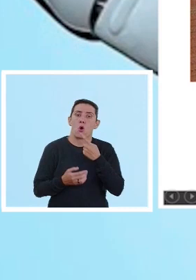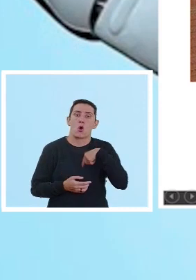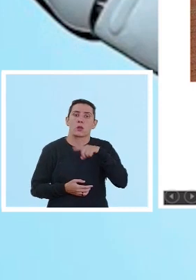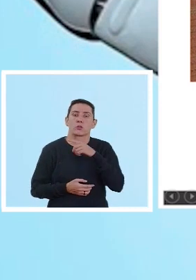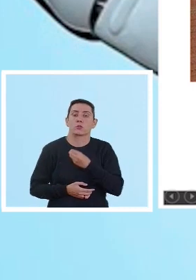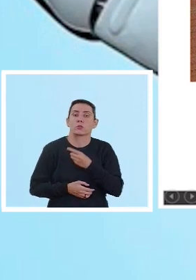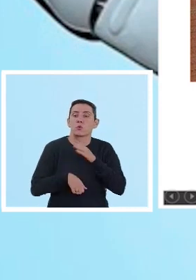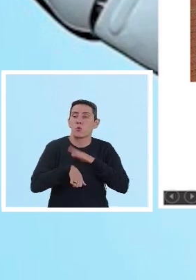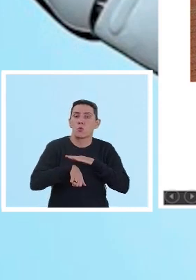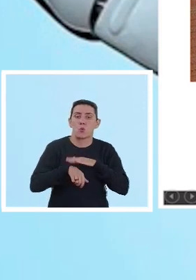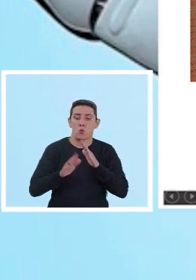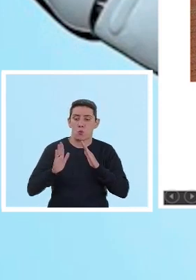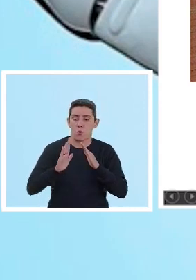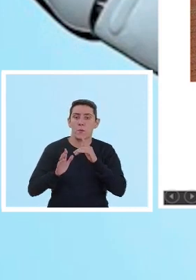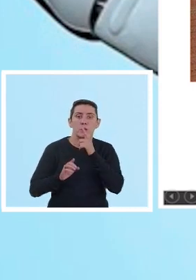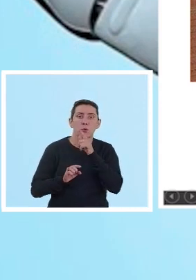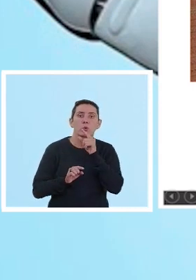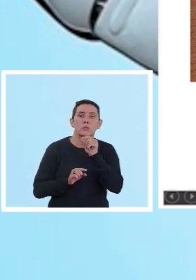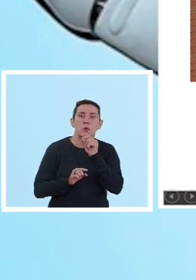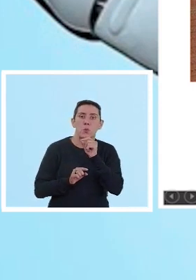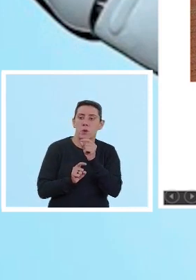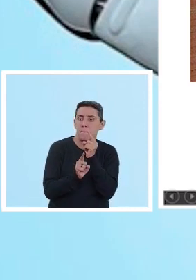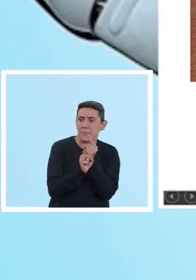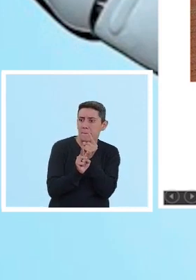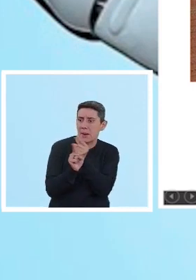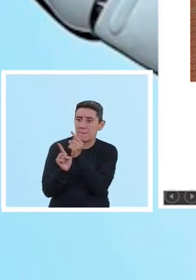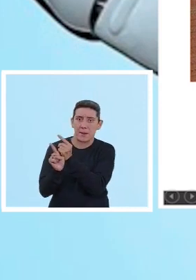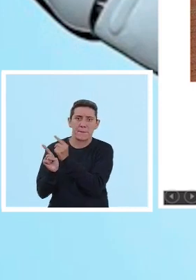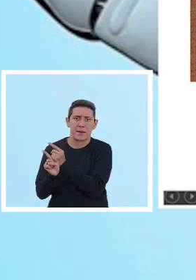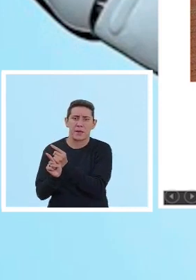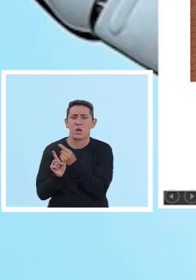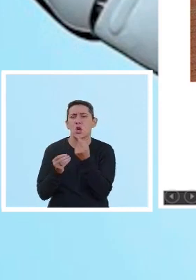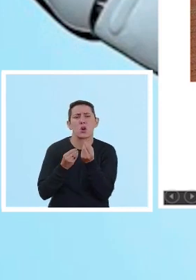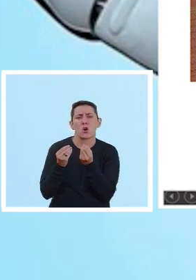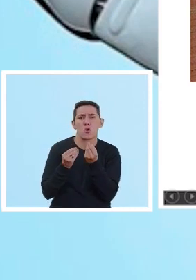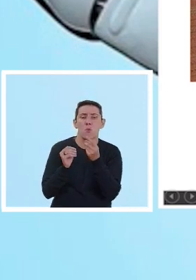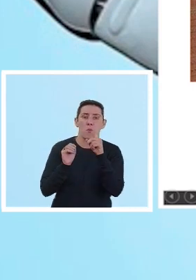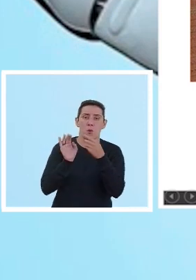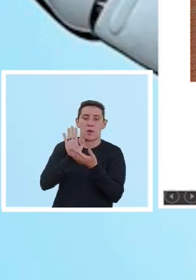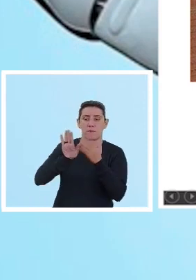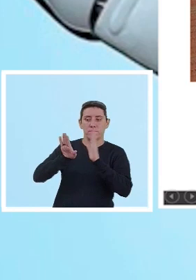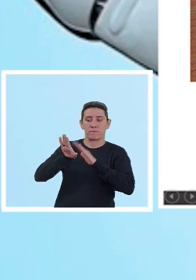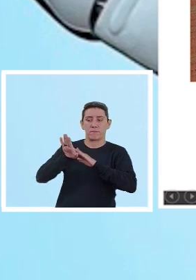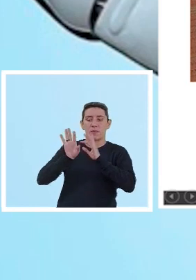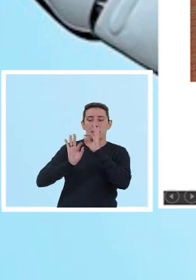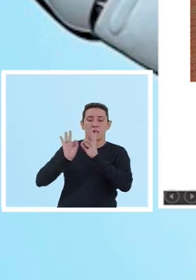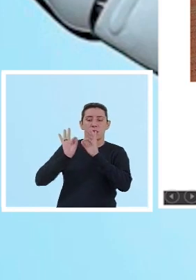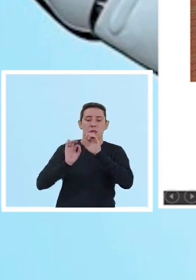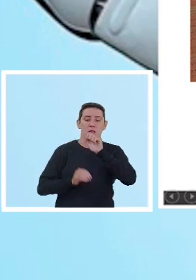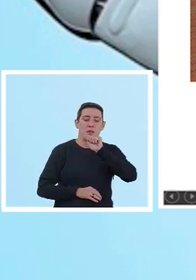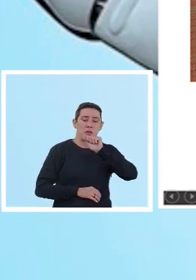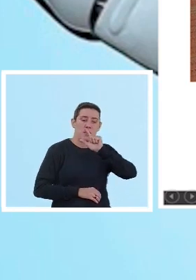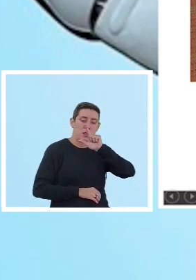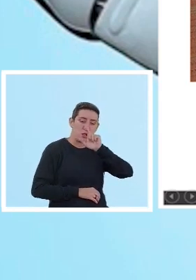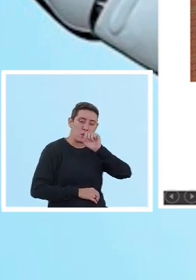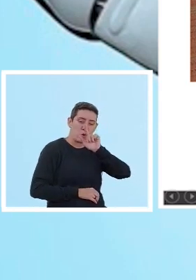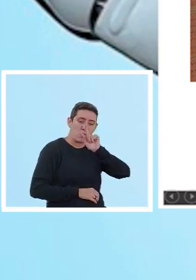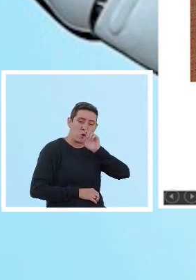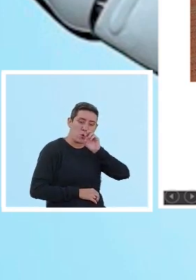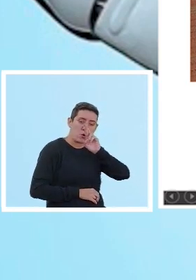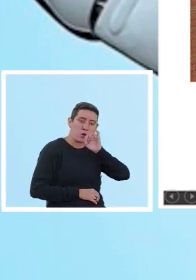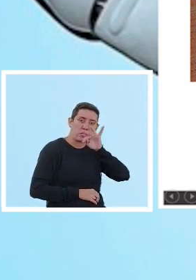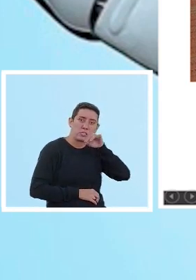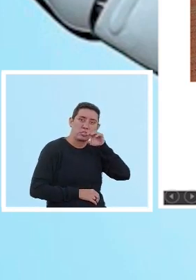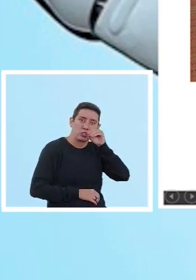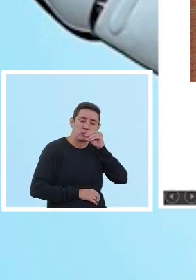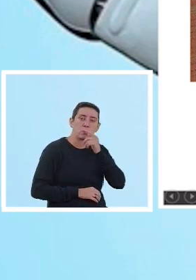então o nosso algoritmo ele já consegue detectar E já consegue enviar os alertas então a gente está fazendo agora checar vi né